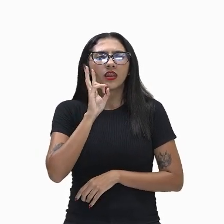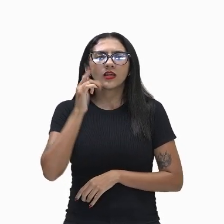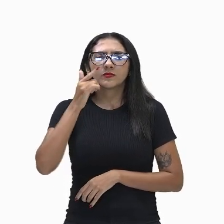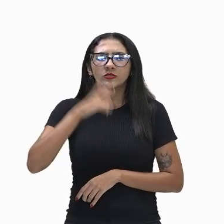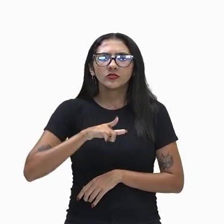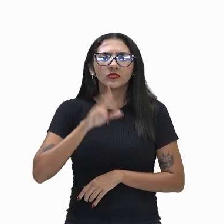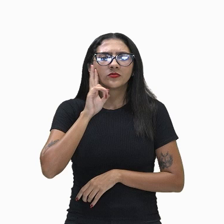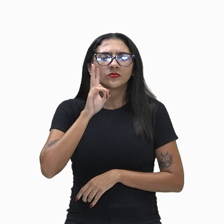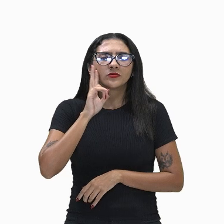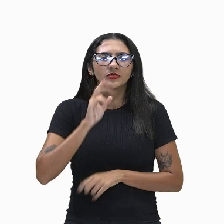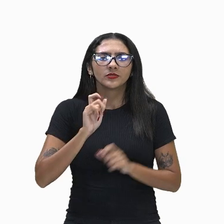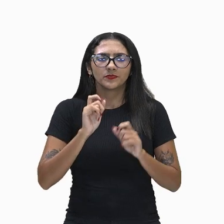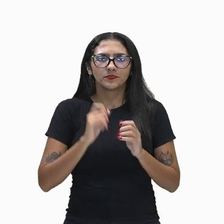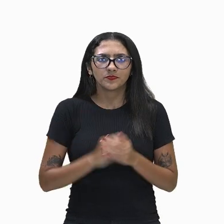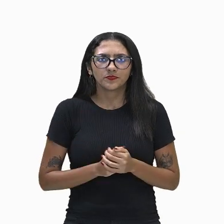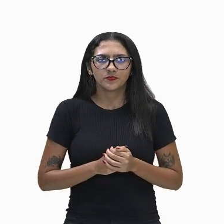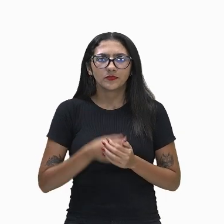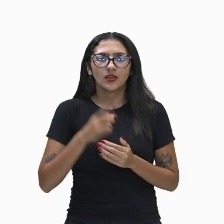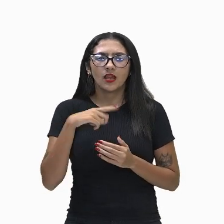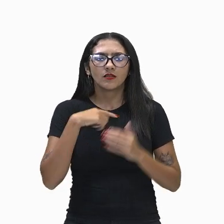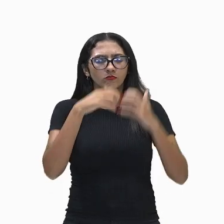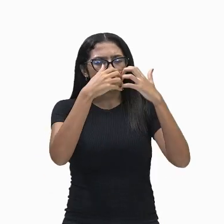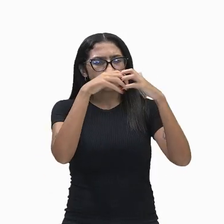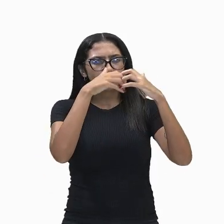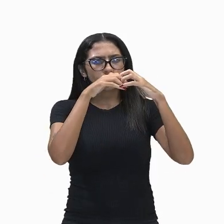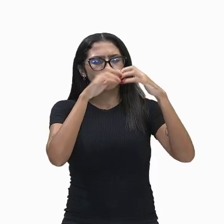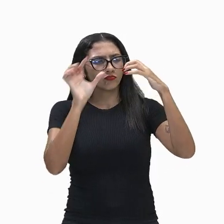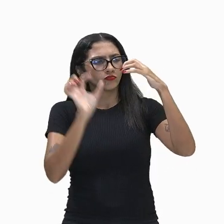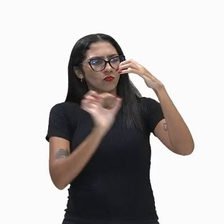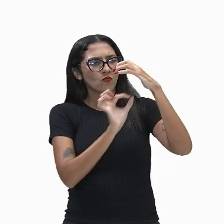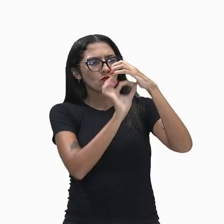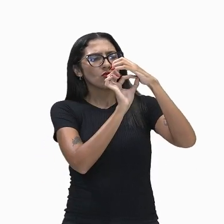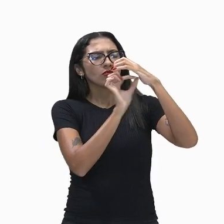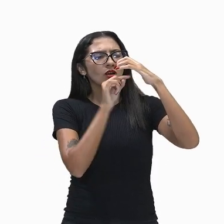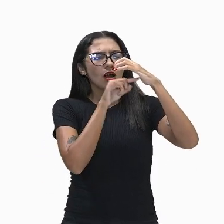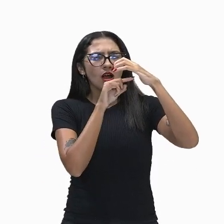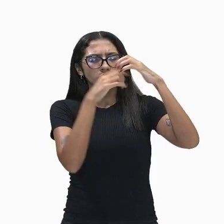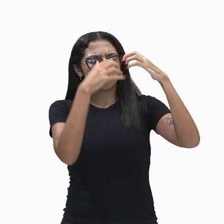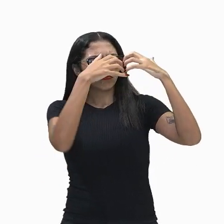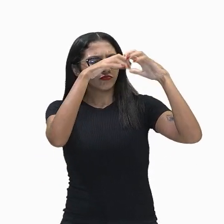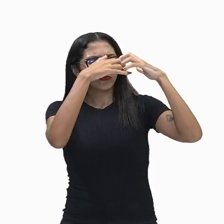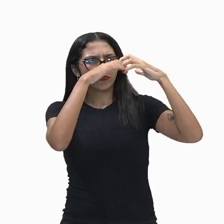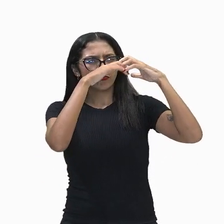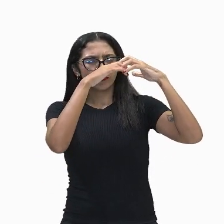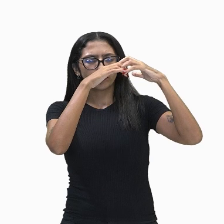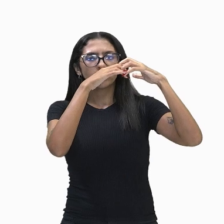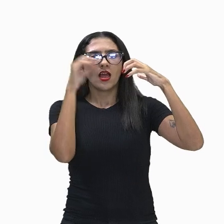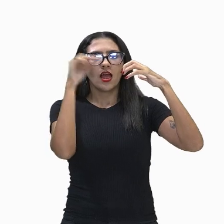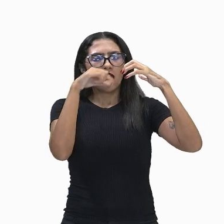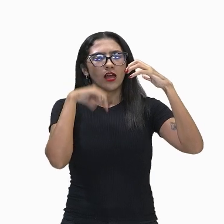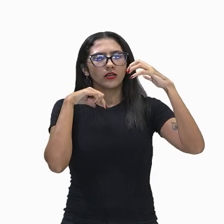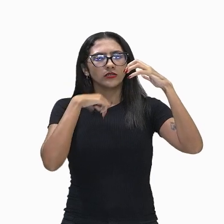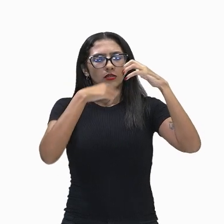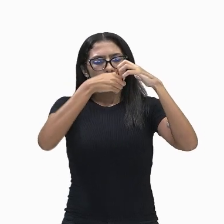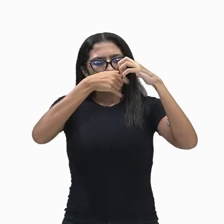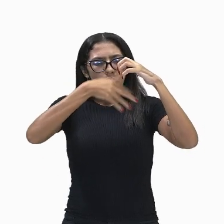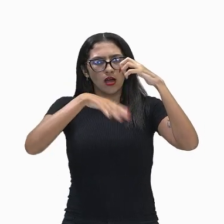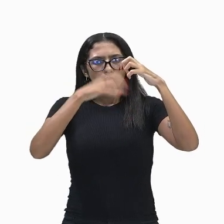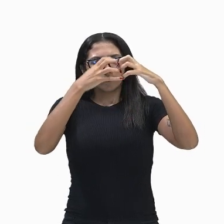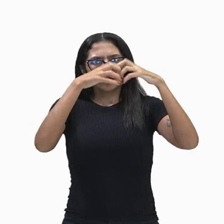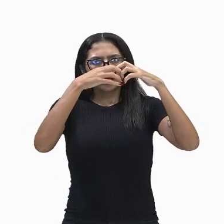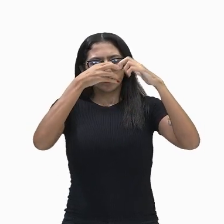para vocês. É a glândula mestra, aquela que está localizada lá no nosso cérebro. Ela libera o hormônio